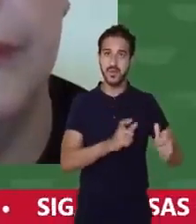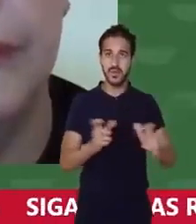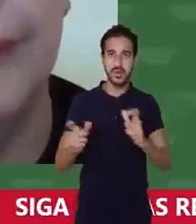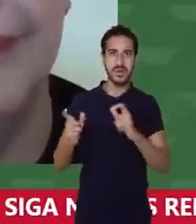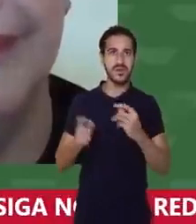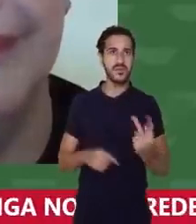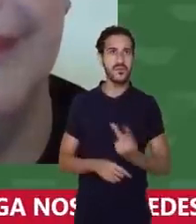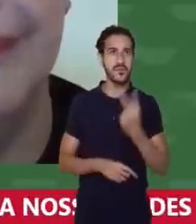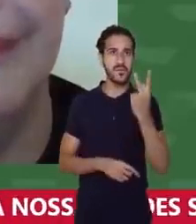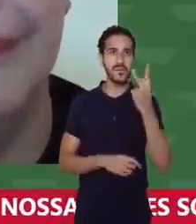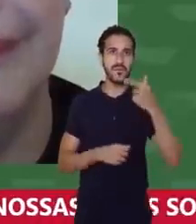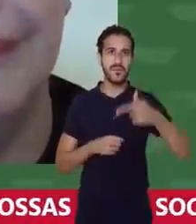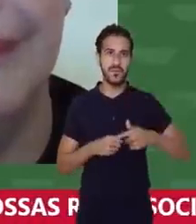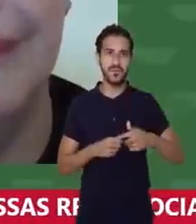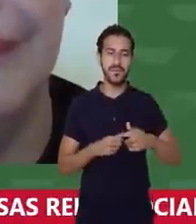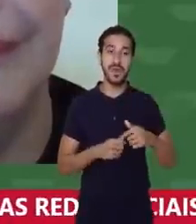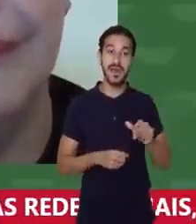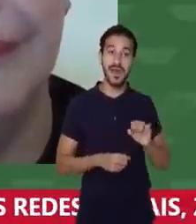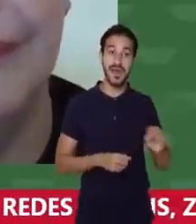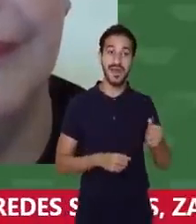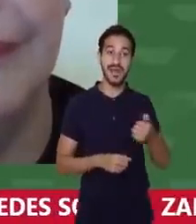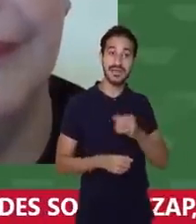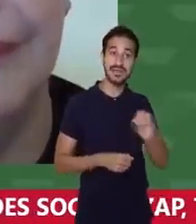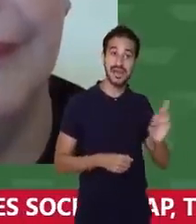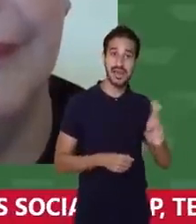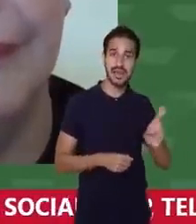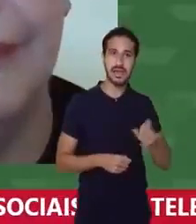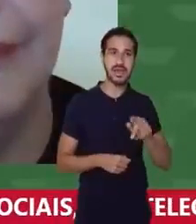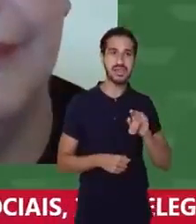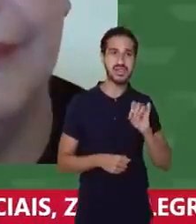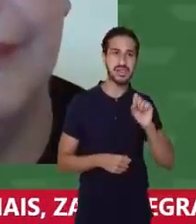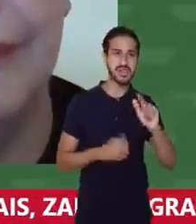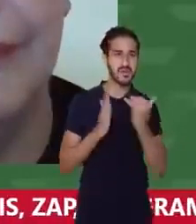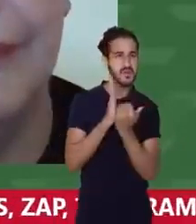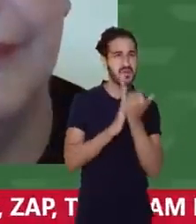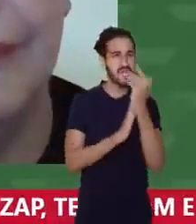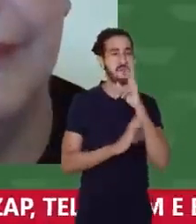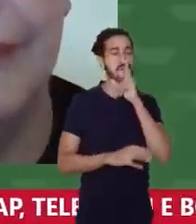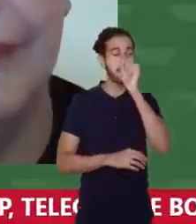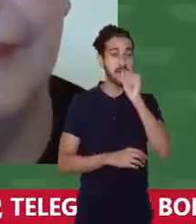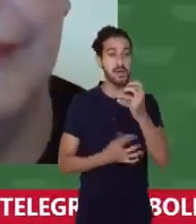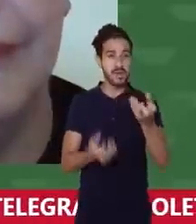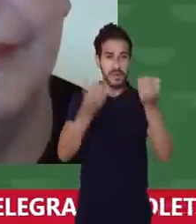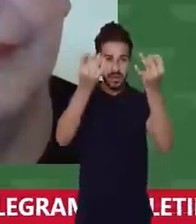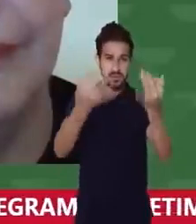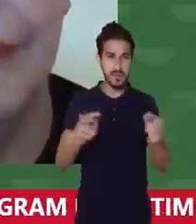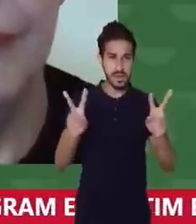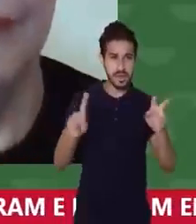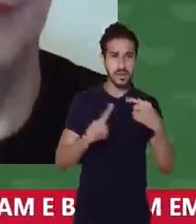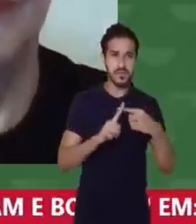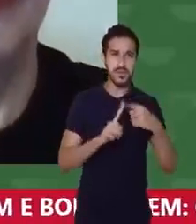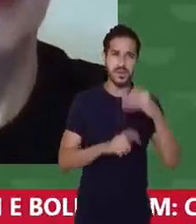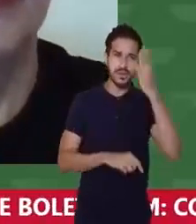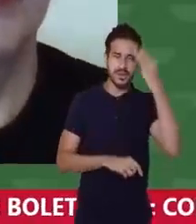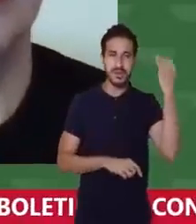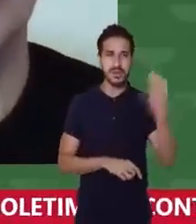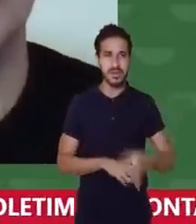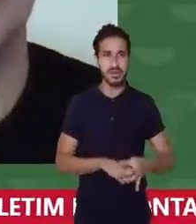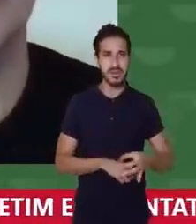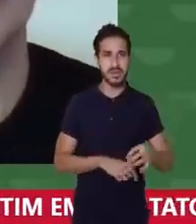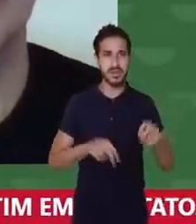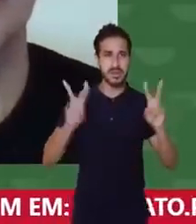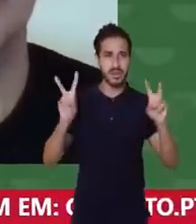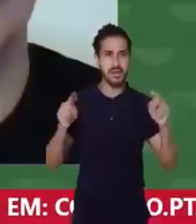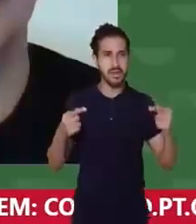da gasolina. Botijão de gás a R$100, diesel altíssimo o preço. Eu queria que falasse sobre isso, porque com certeza